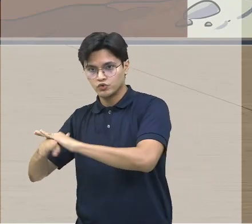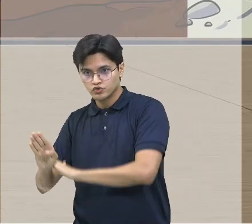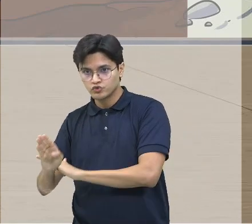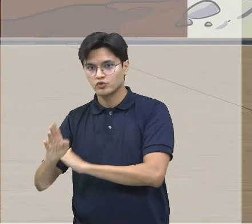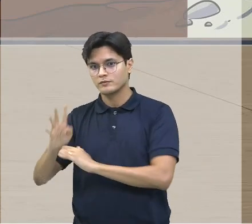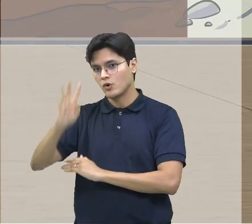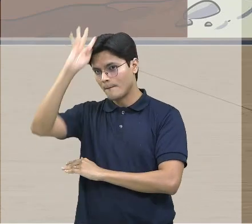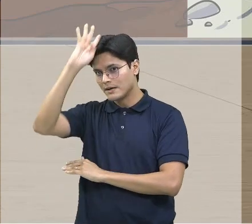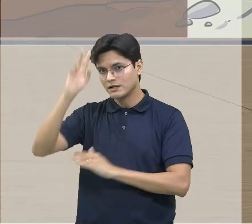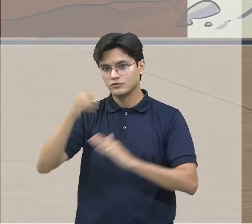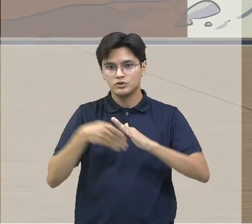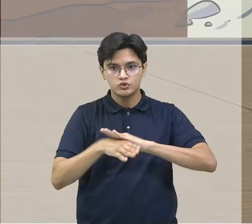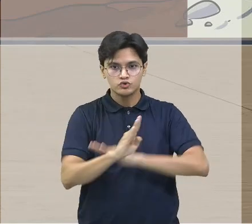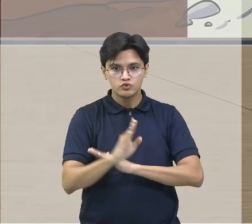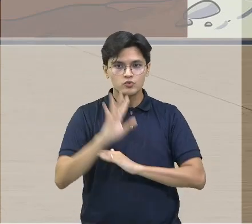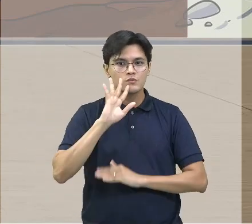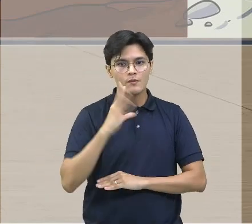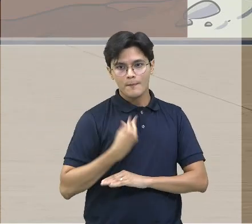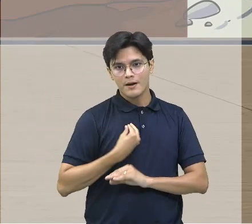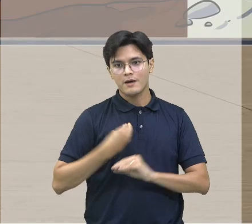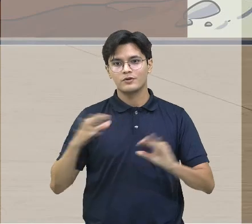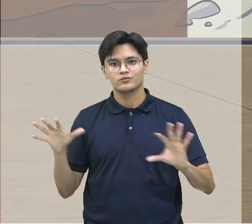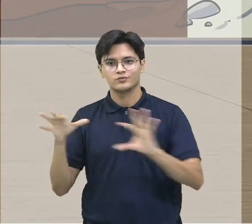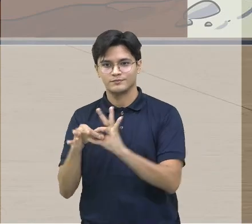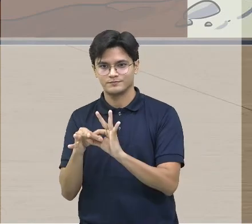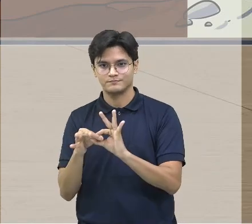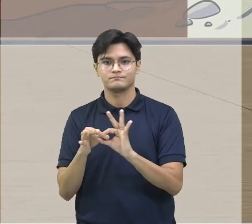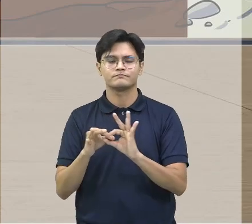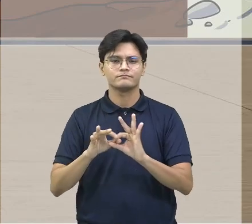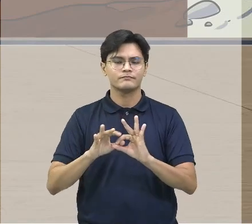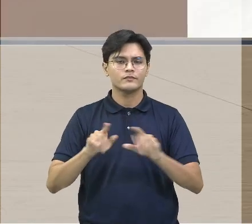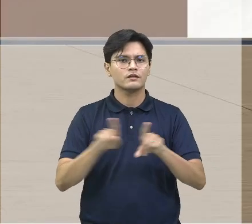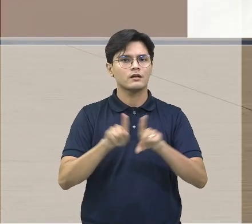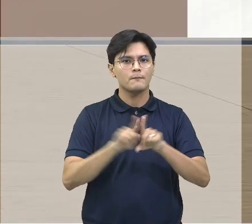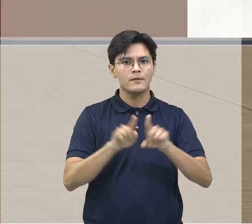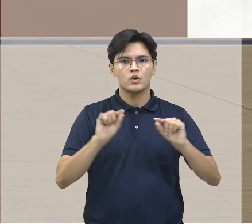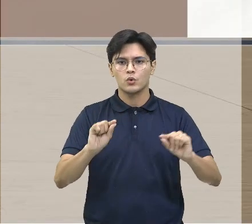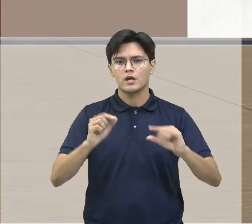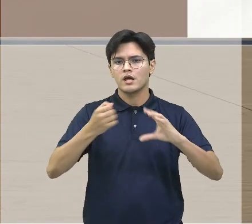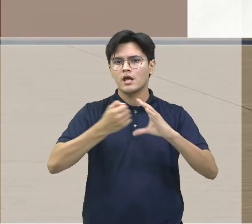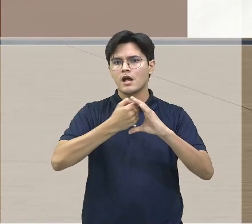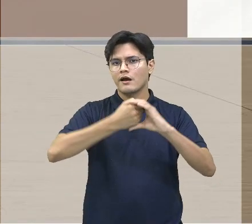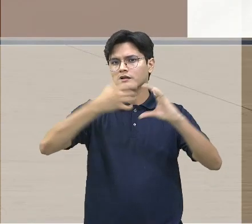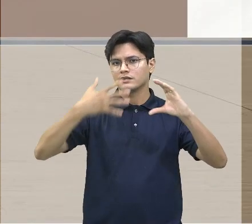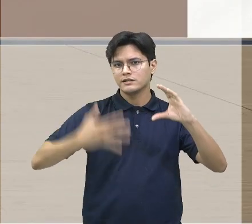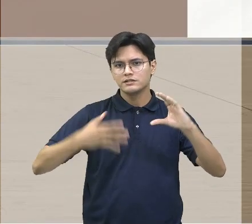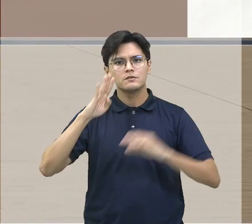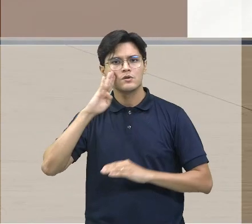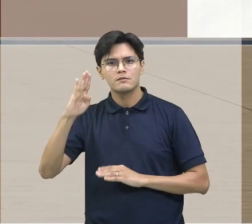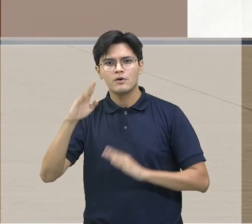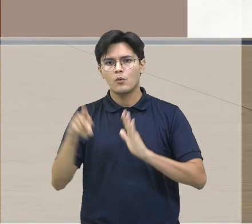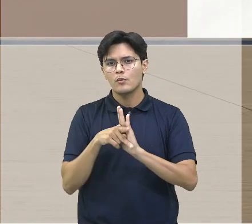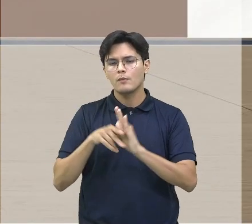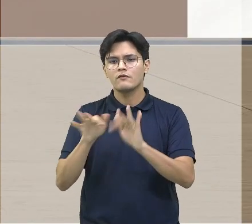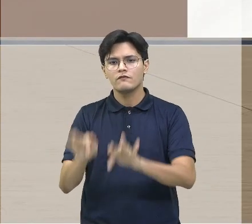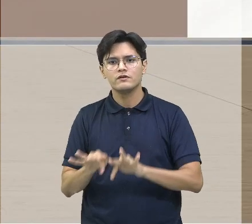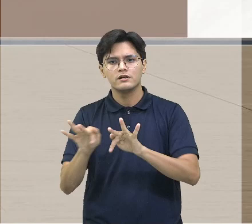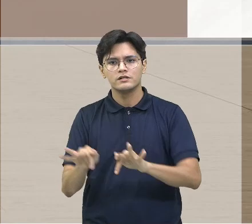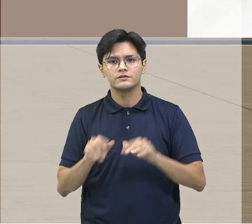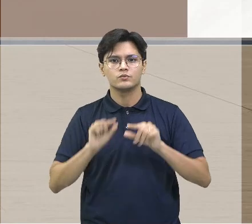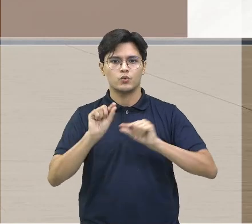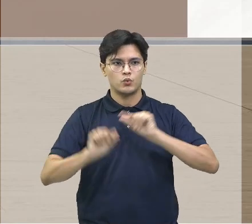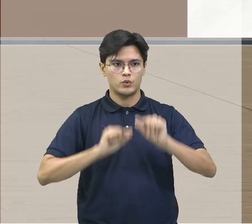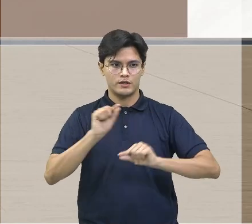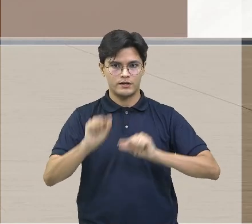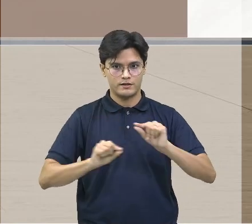feudalismo, ok? E quais são as principais características do feudalismo, como a gente vai perceber na sequência? Essa